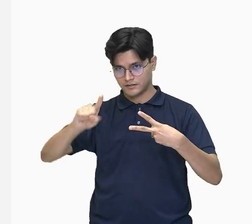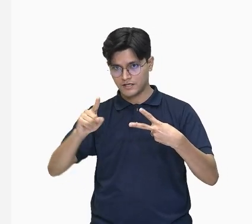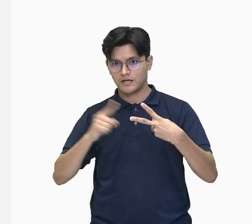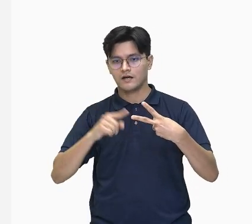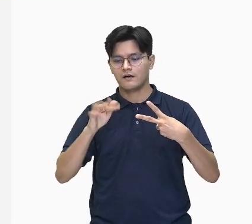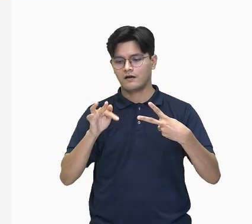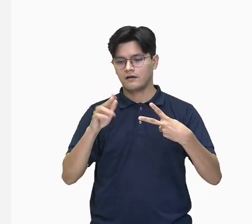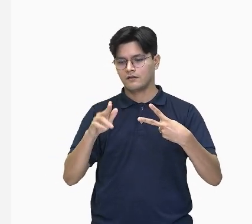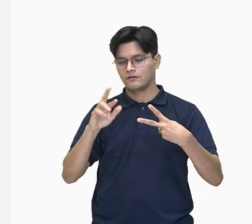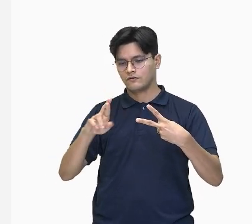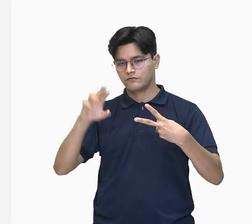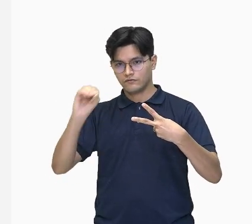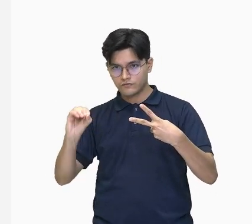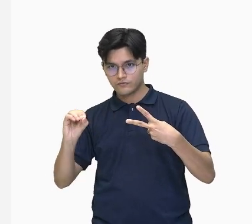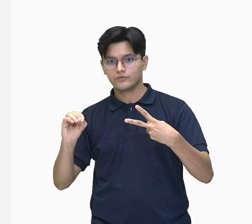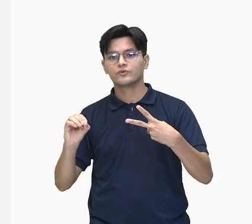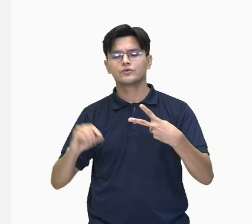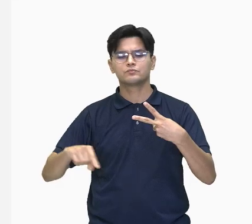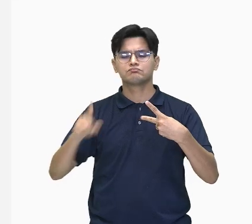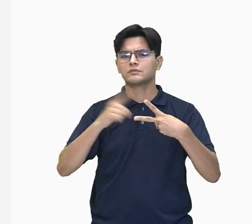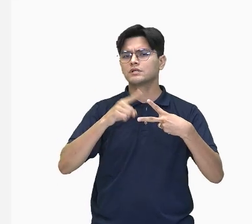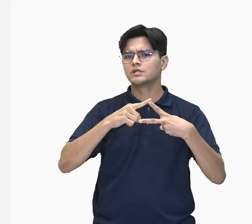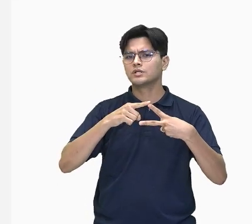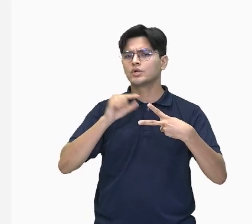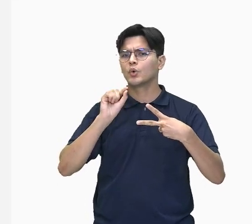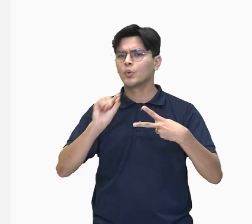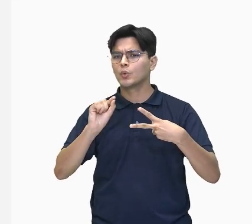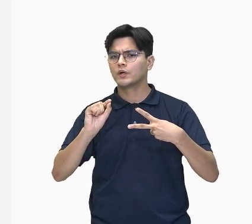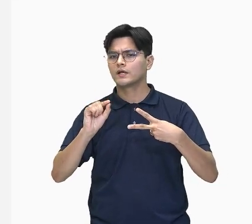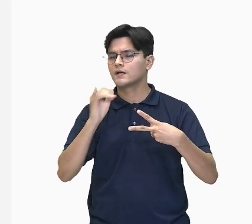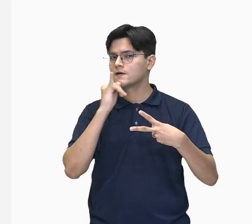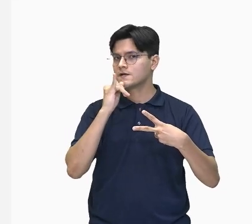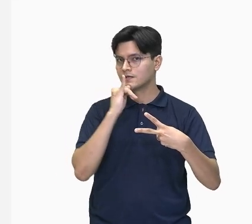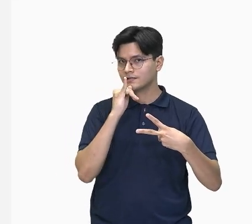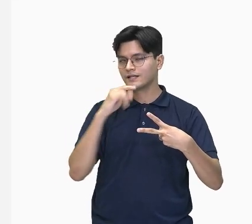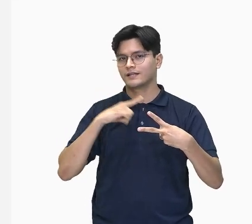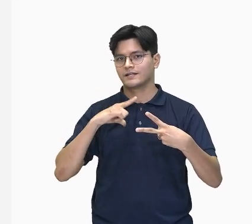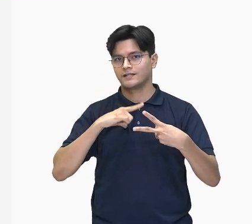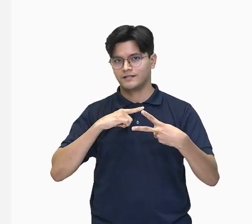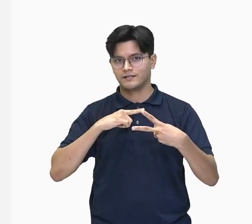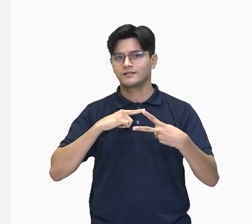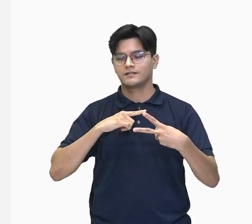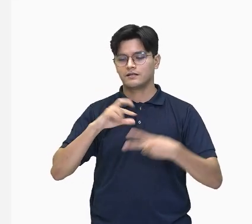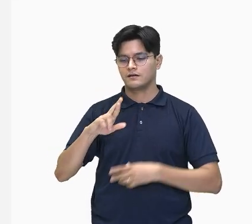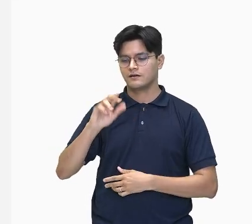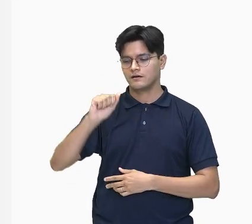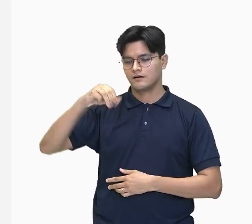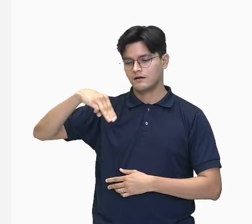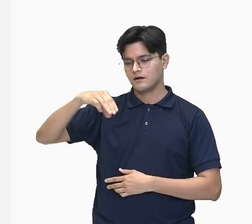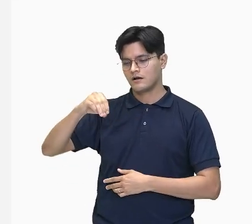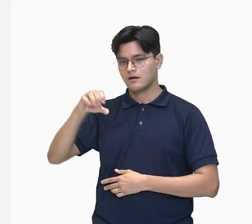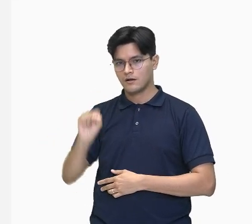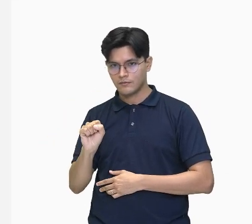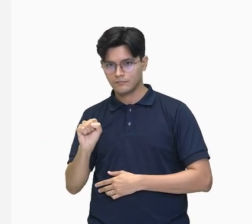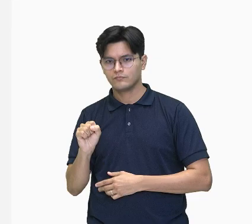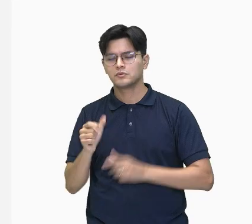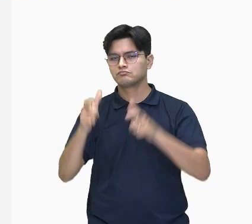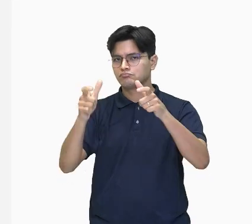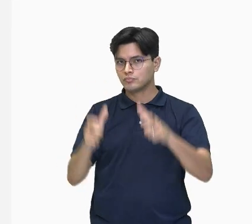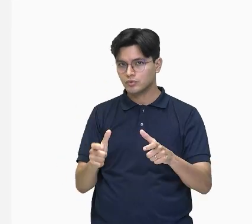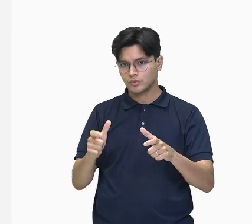retomando aqui aos paranás, a gente pode citar como exemplo o Paraná do Ramos, que fica entre a cidade